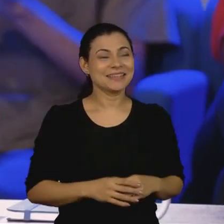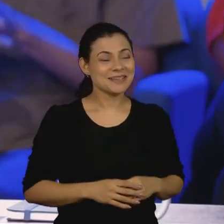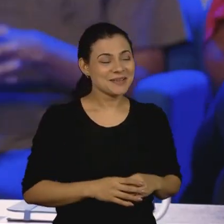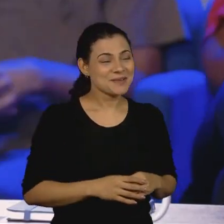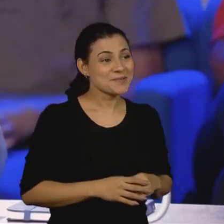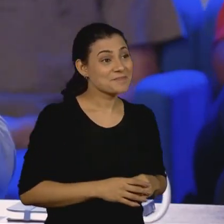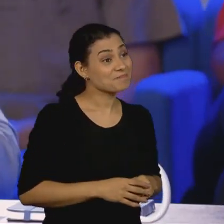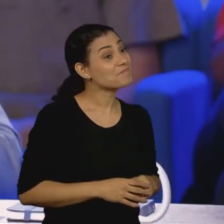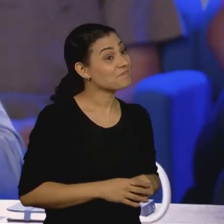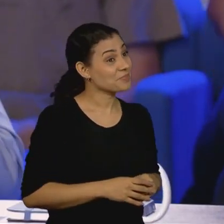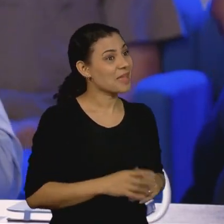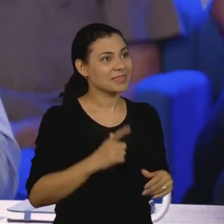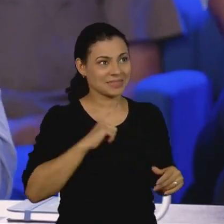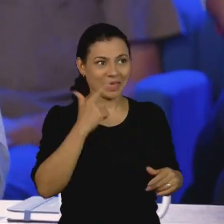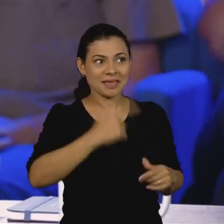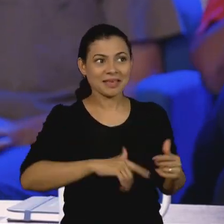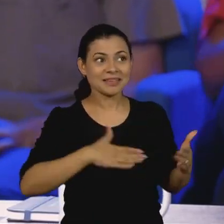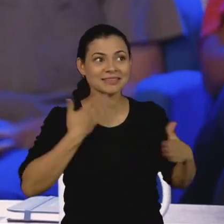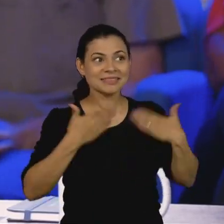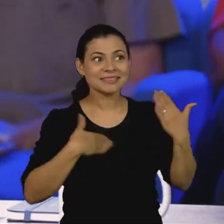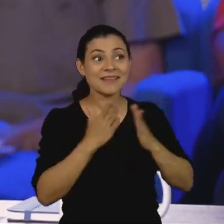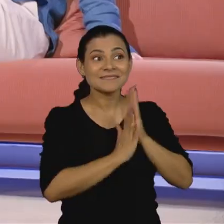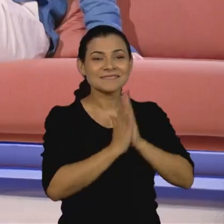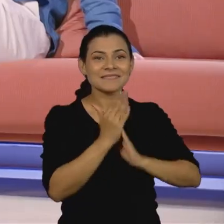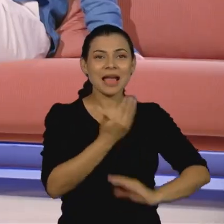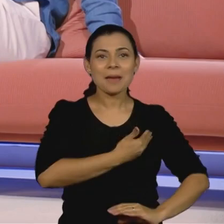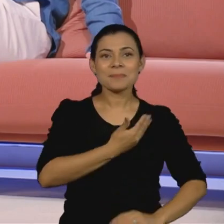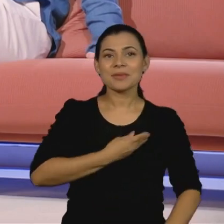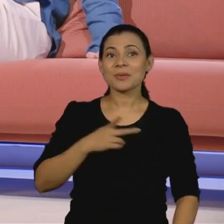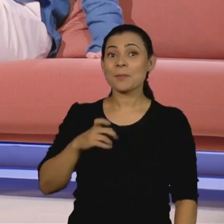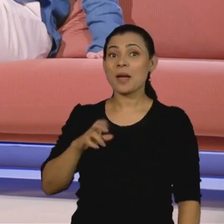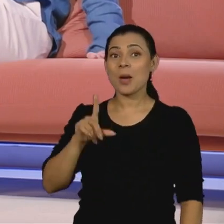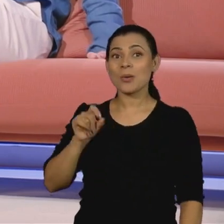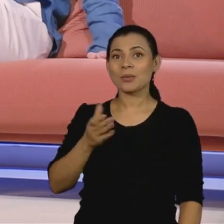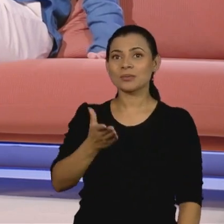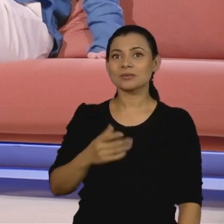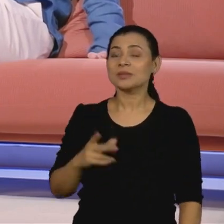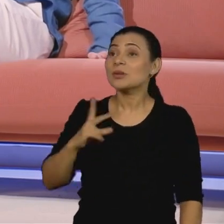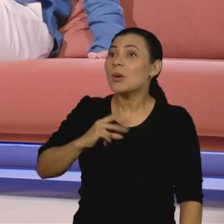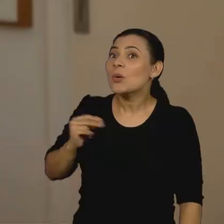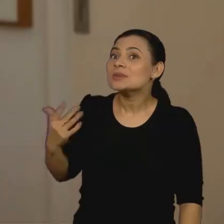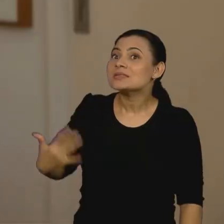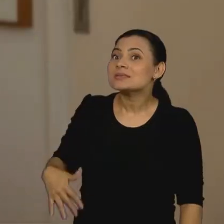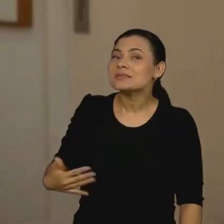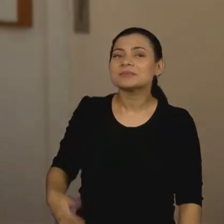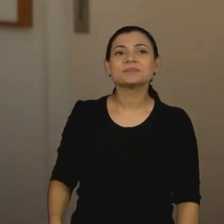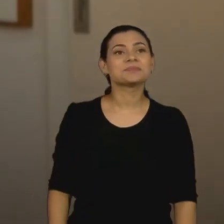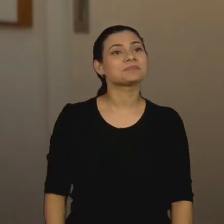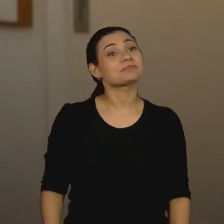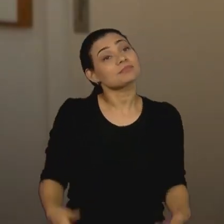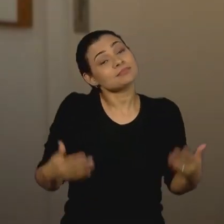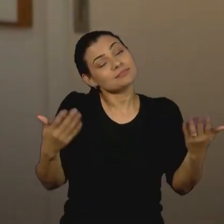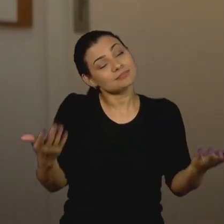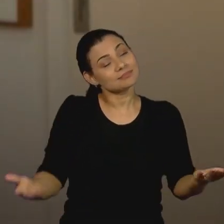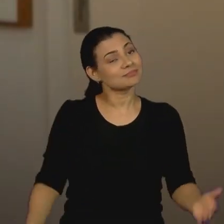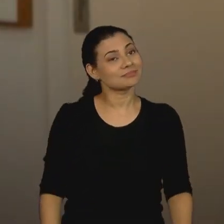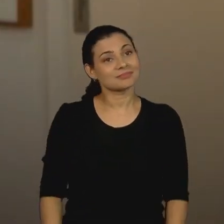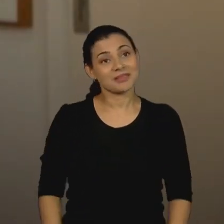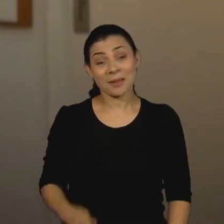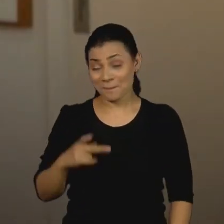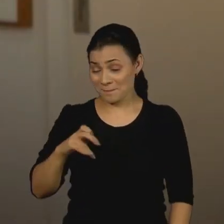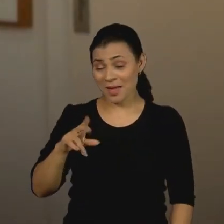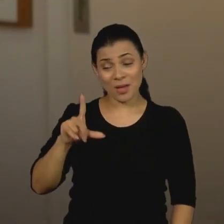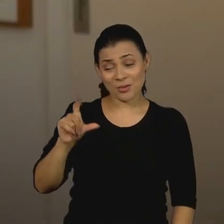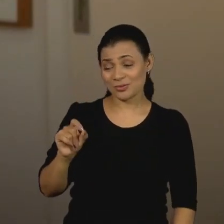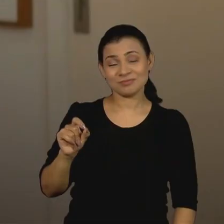E olha, tem mais surpresa pra você. Vamos ver os amigos do Paulo Betti. Caramba. Olha, nem sei. Falar sobre o Paulo,